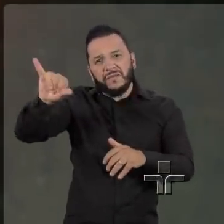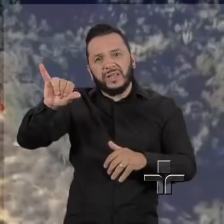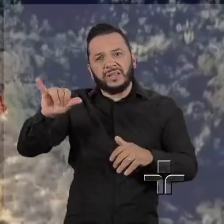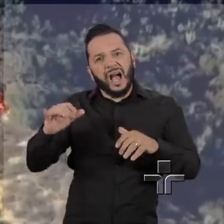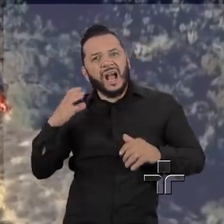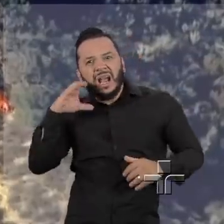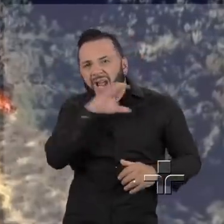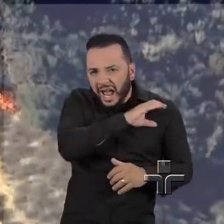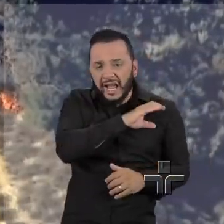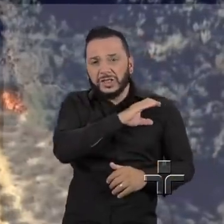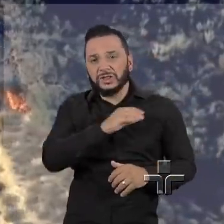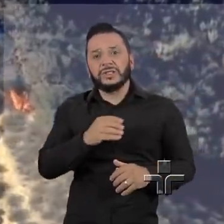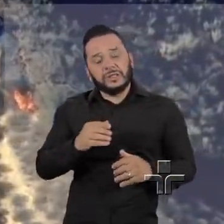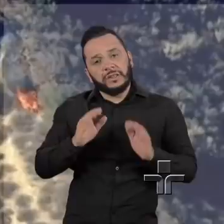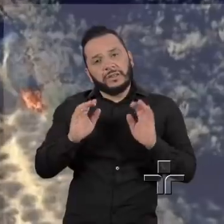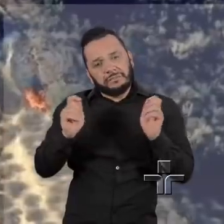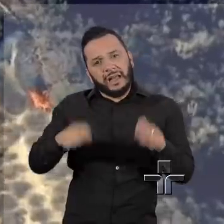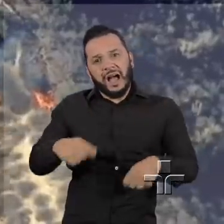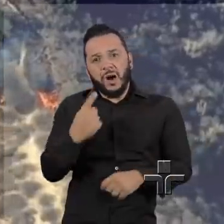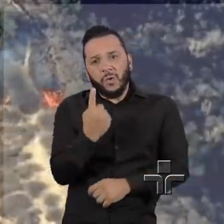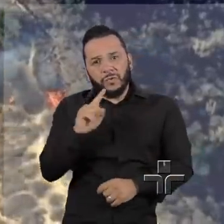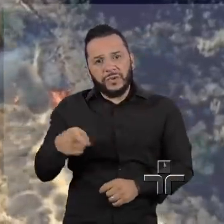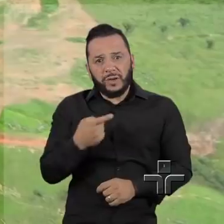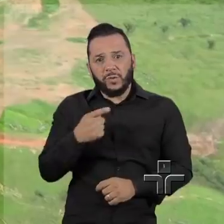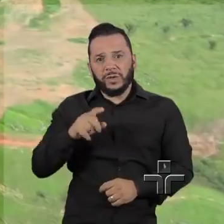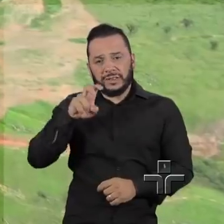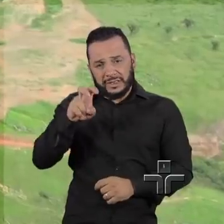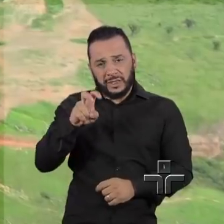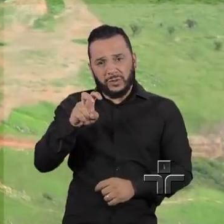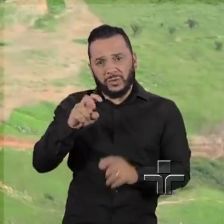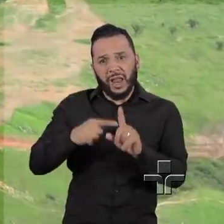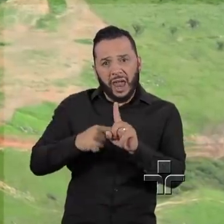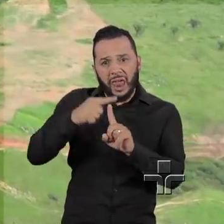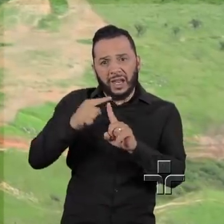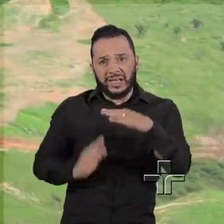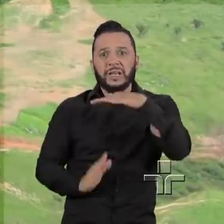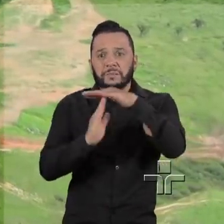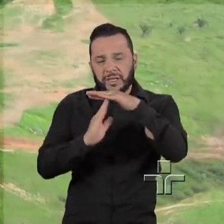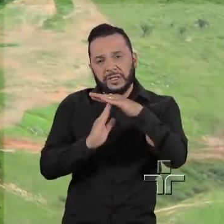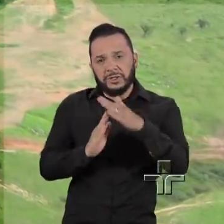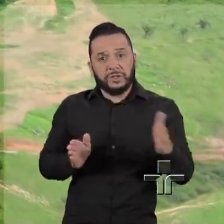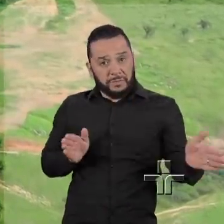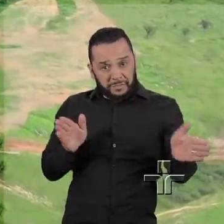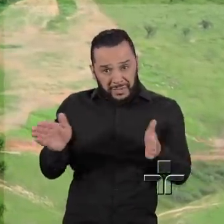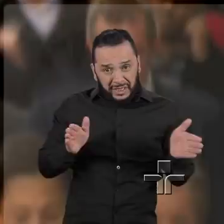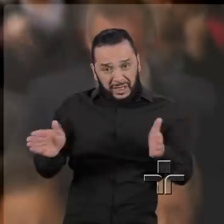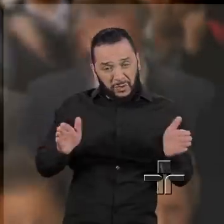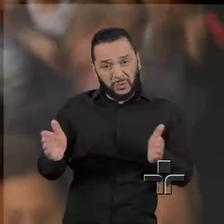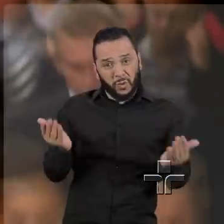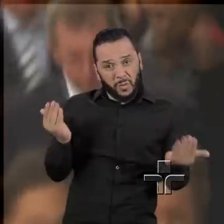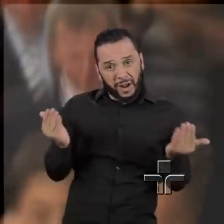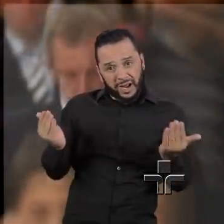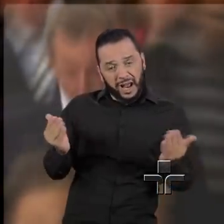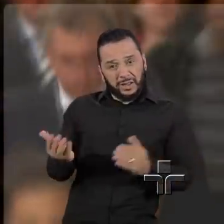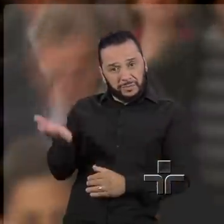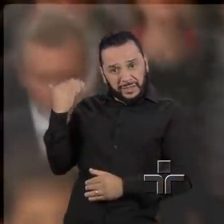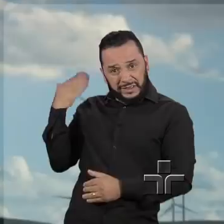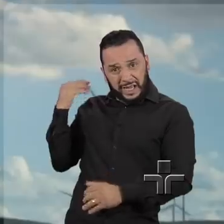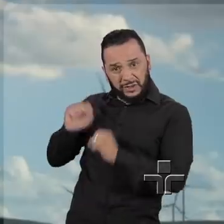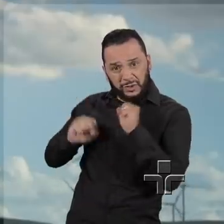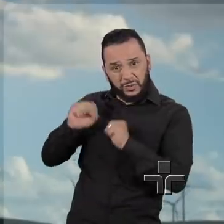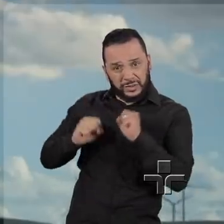global em 1,5 graus Celsius em relação ao período pré-industrial.